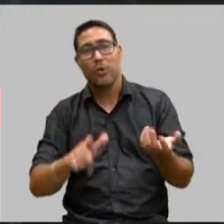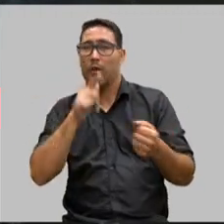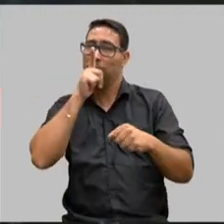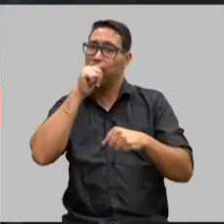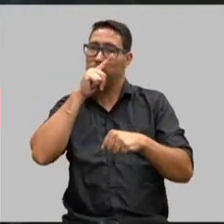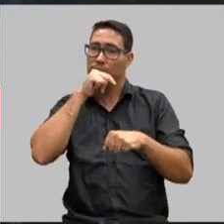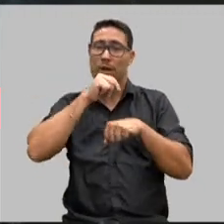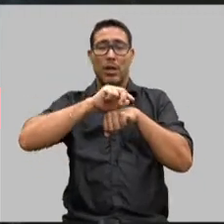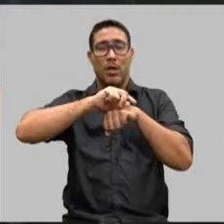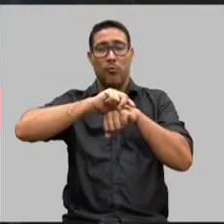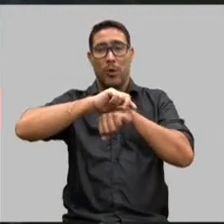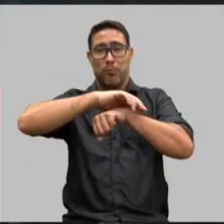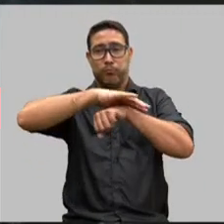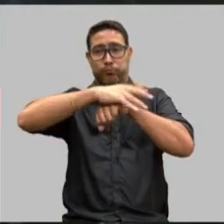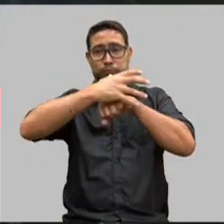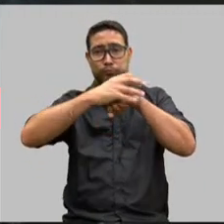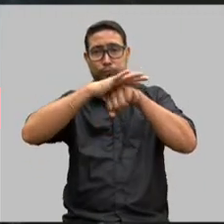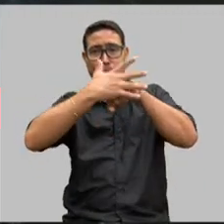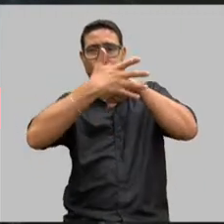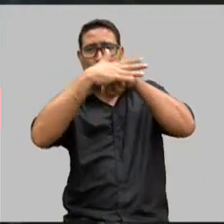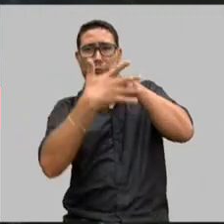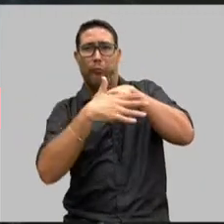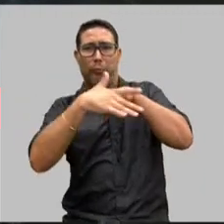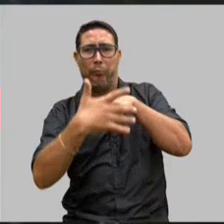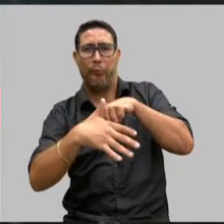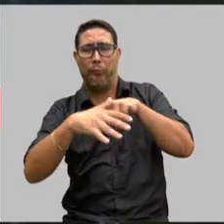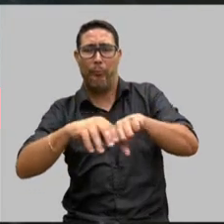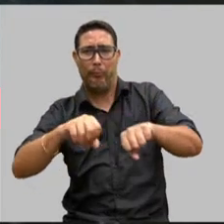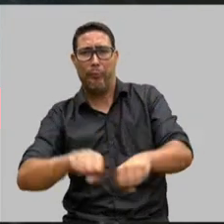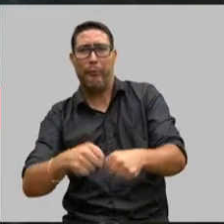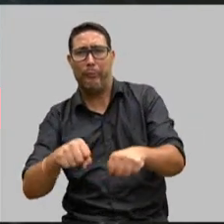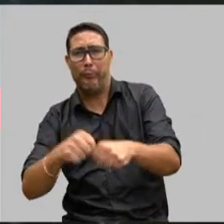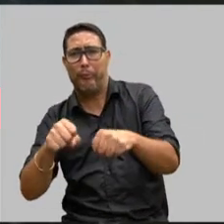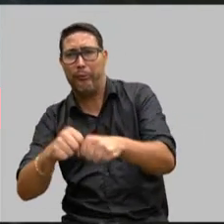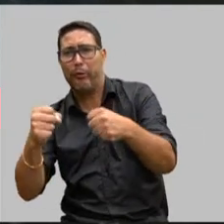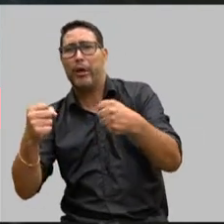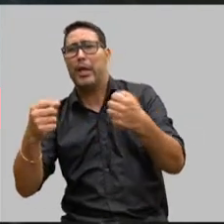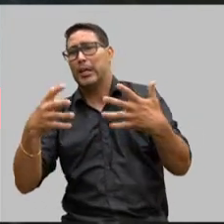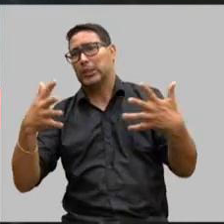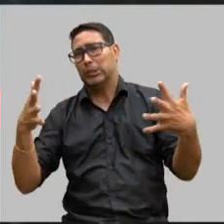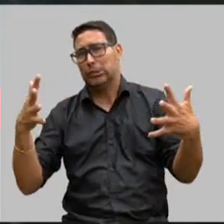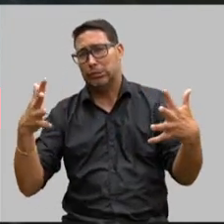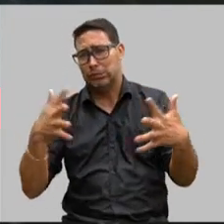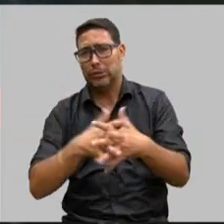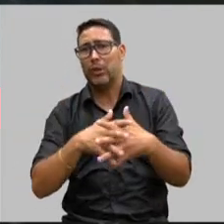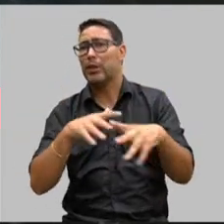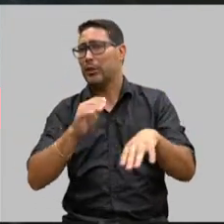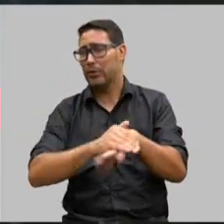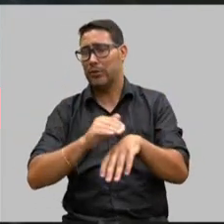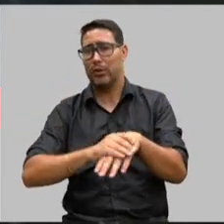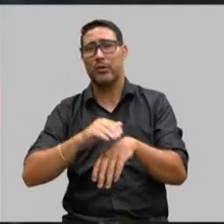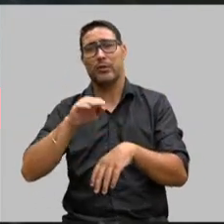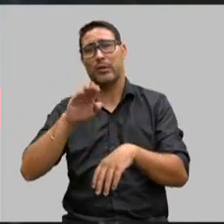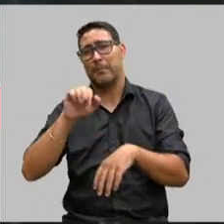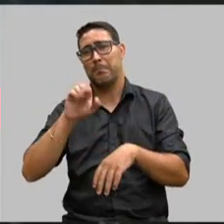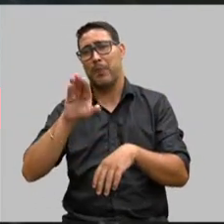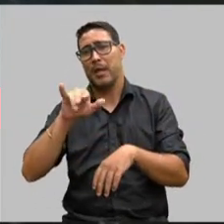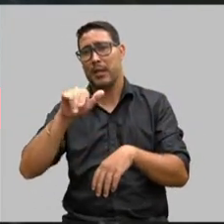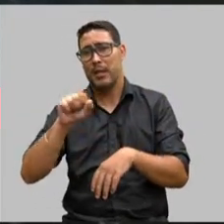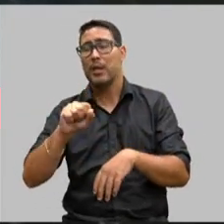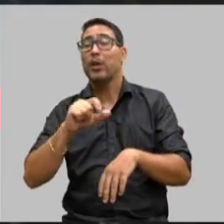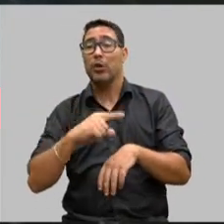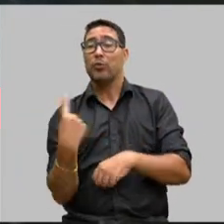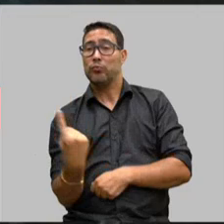que assassinam o nosso povo, destroem as nossas bacias. Então, nós temos uma grande